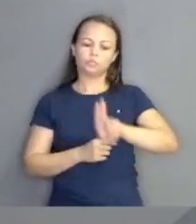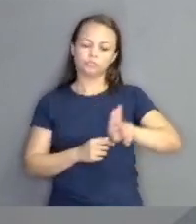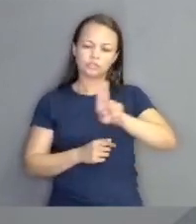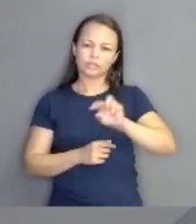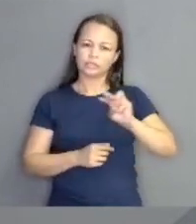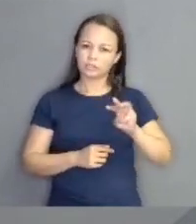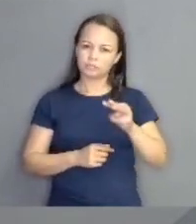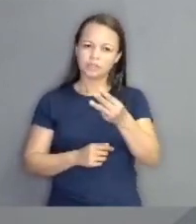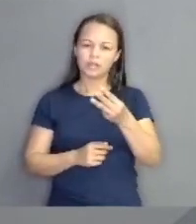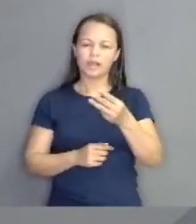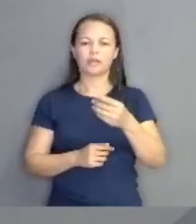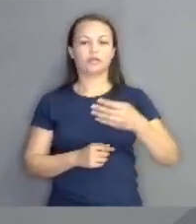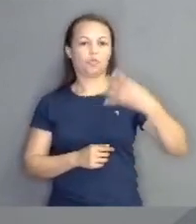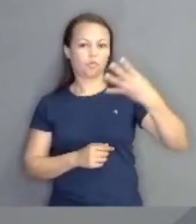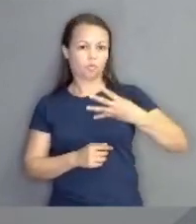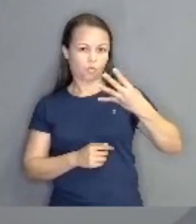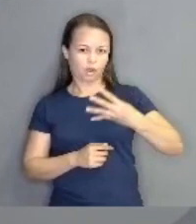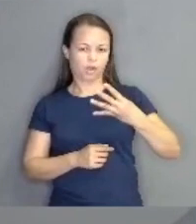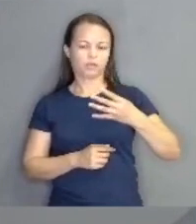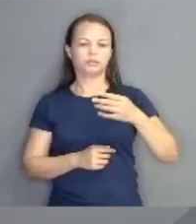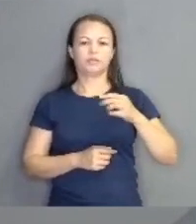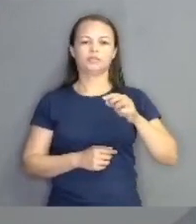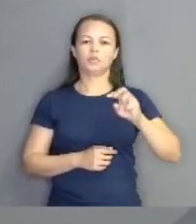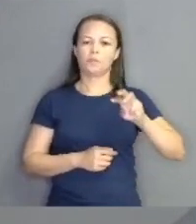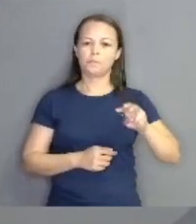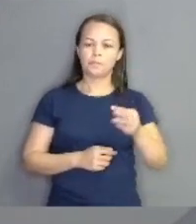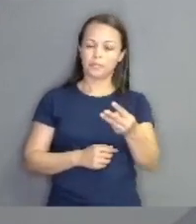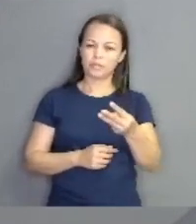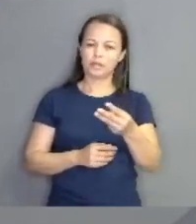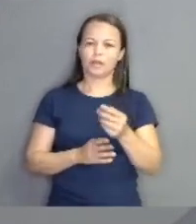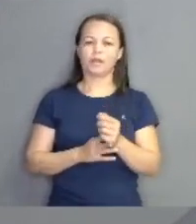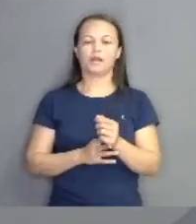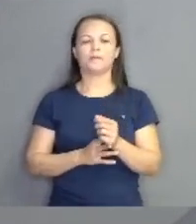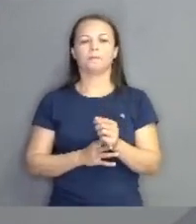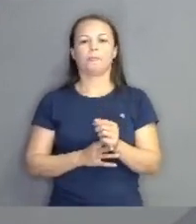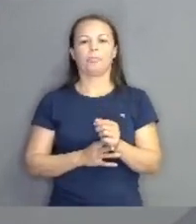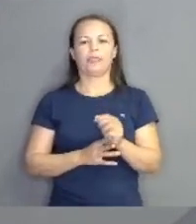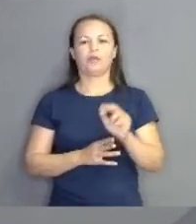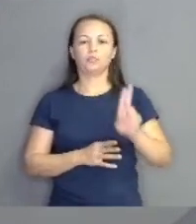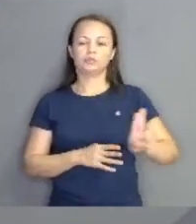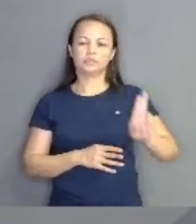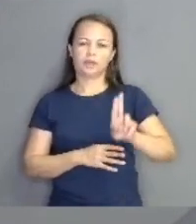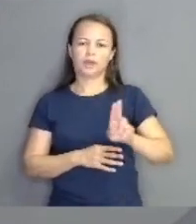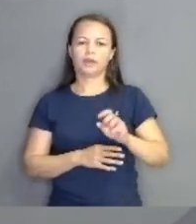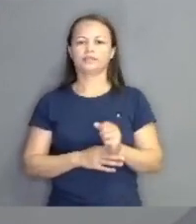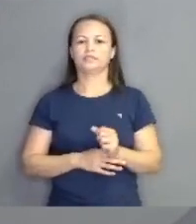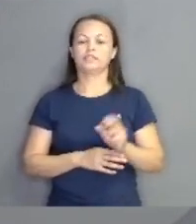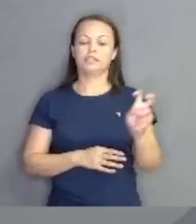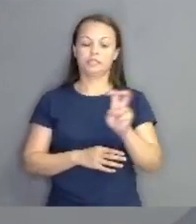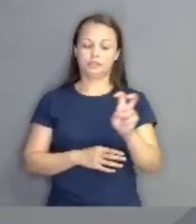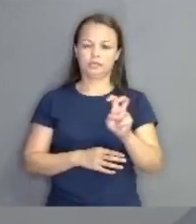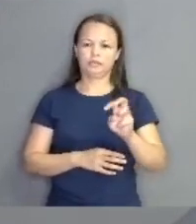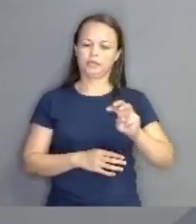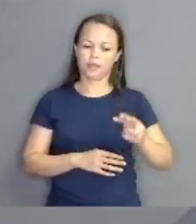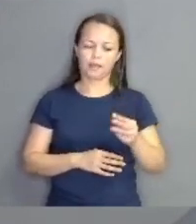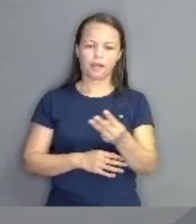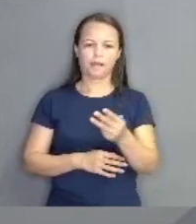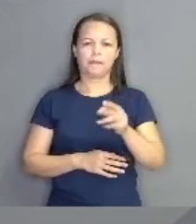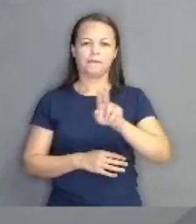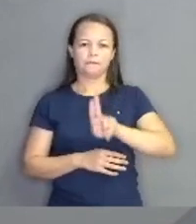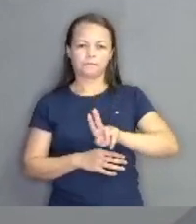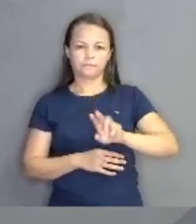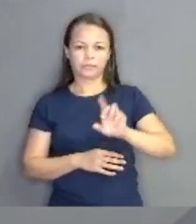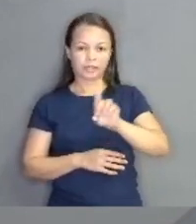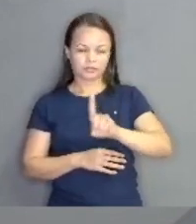Então, quarta ordem, unidade de milhar. Quinta ordem, dezena de milhar. Sexta